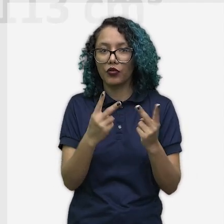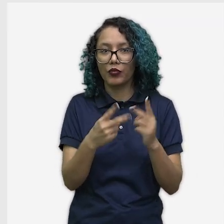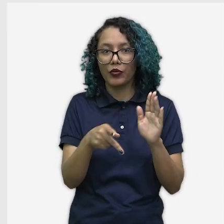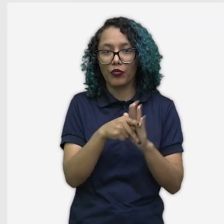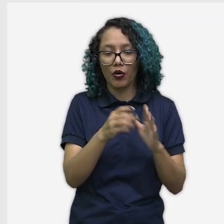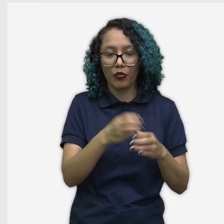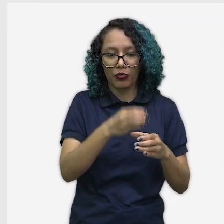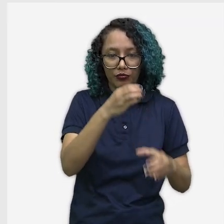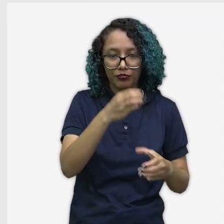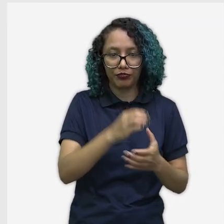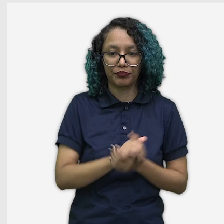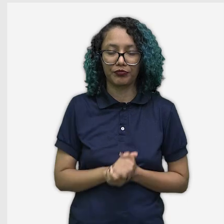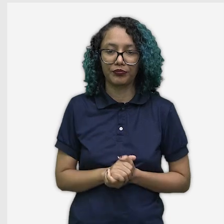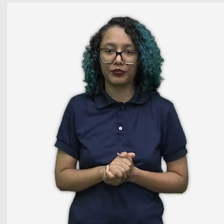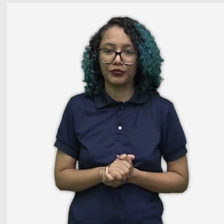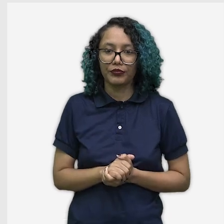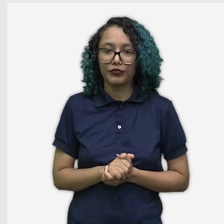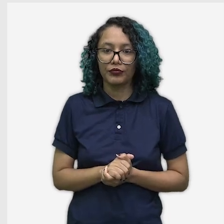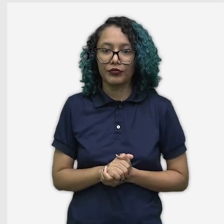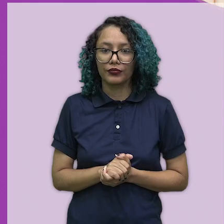envolve.